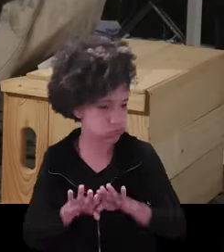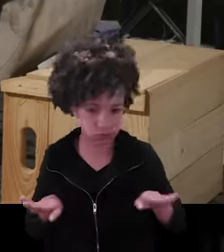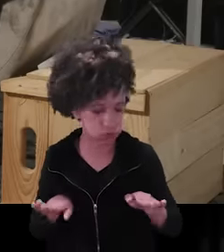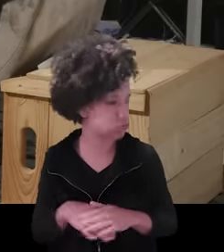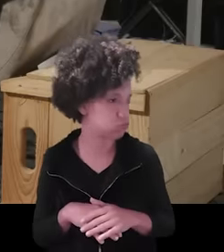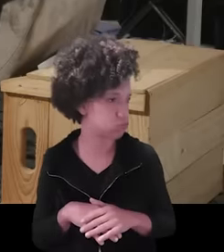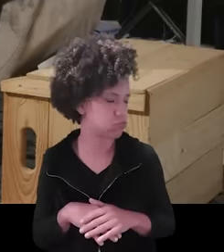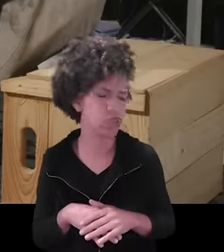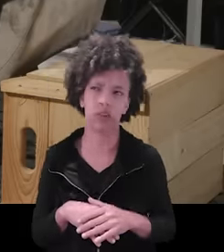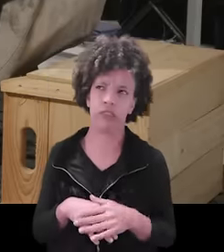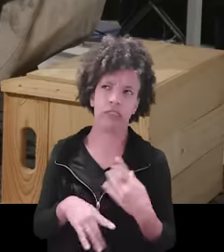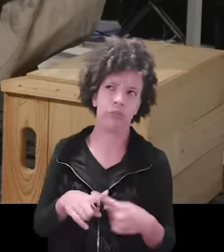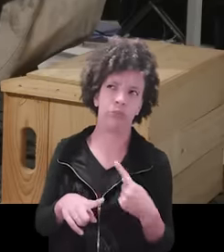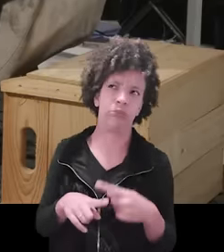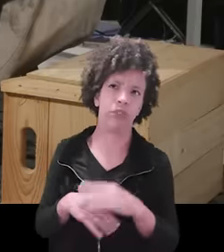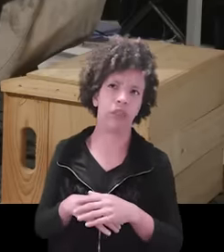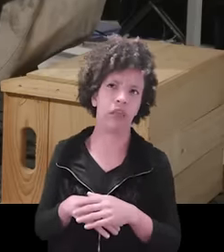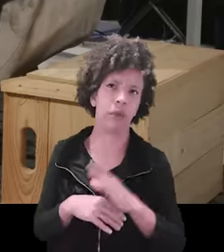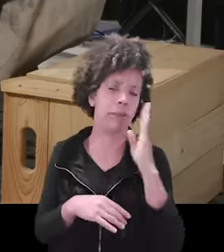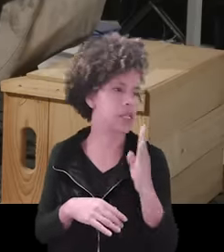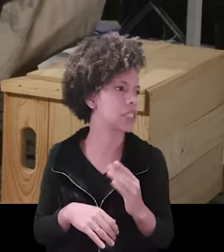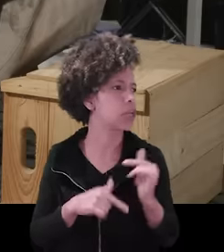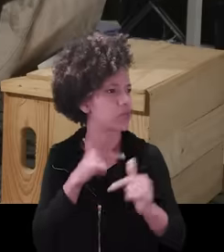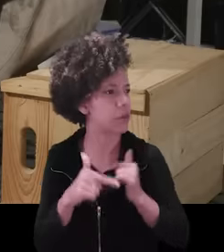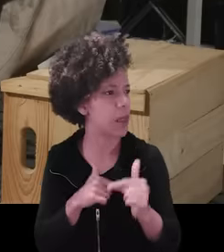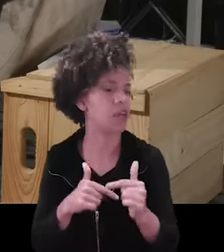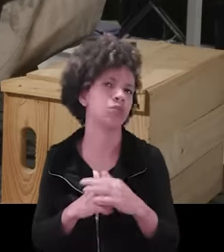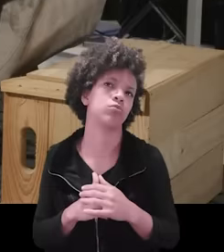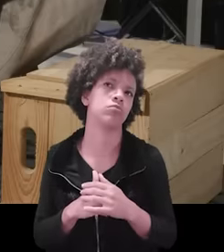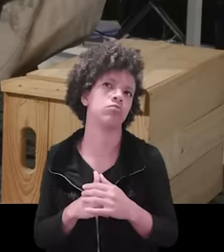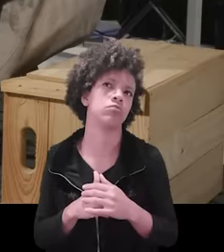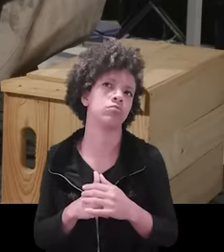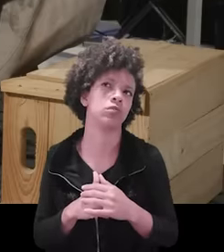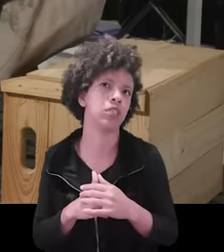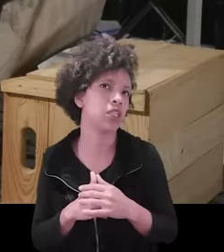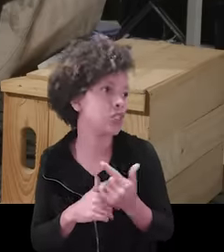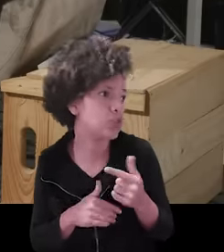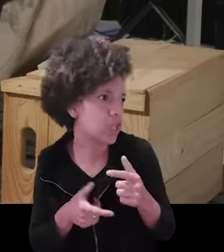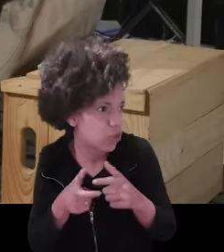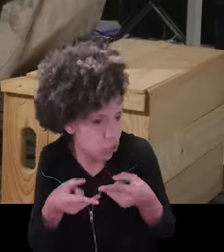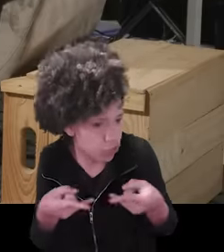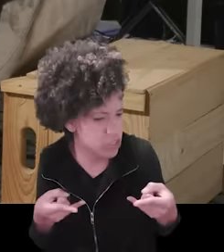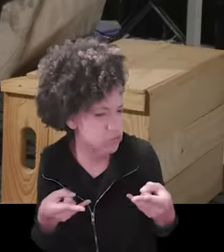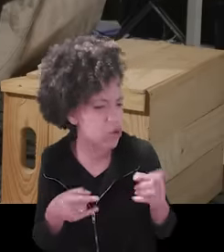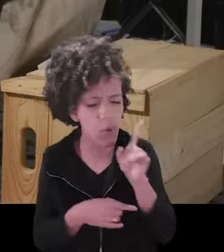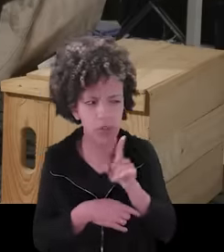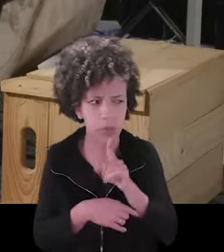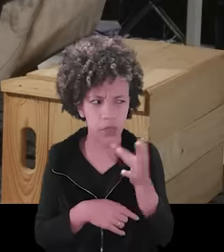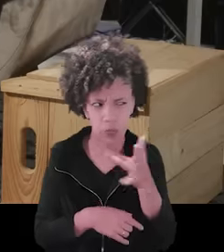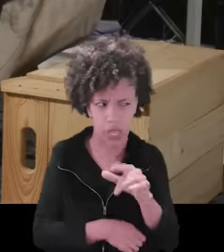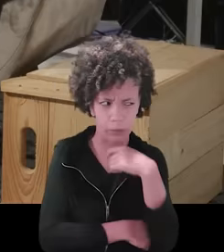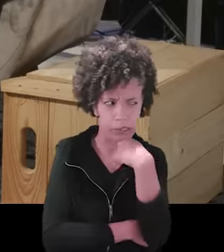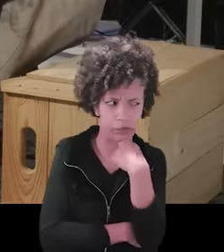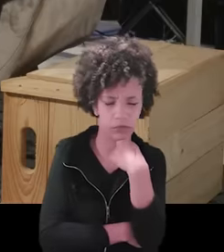coisa assim meu porque tem que tanta brasileiros ao a trabalhando sem tá legal né Será que os